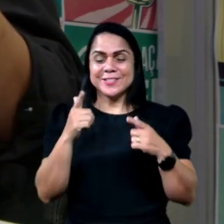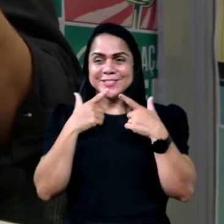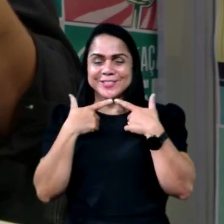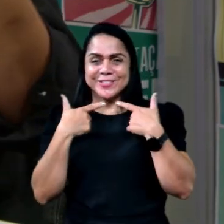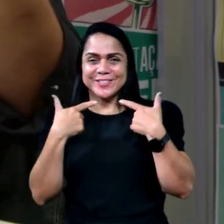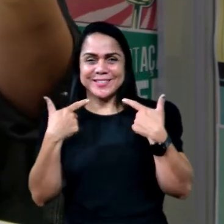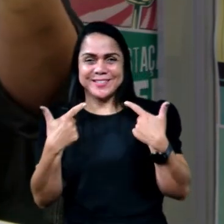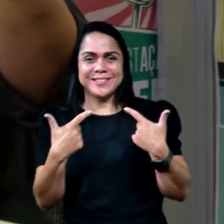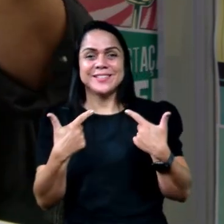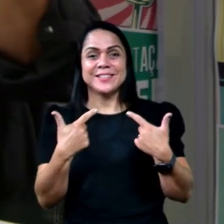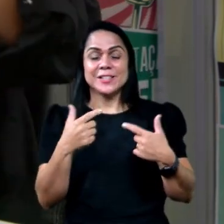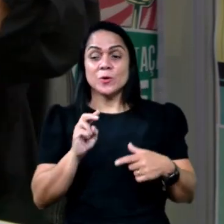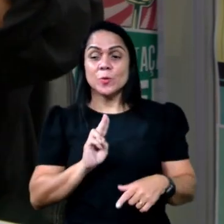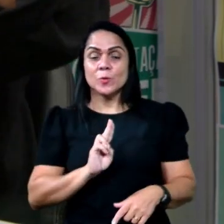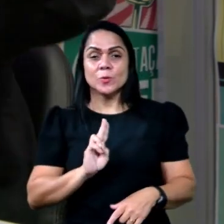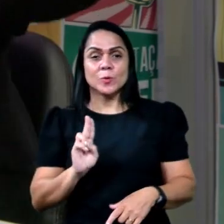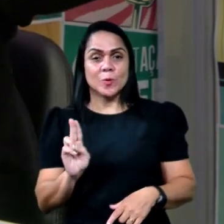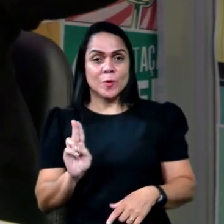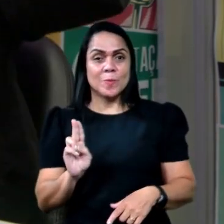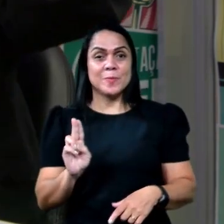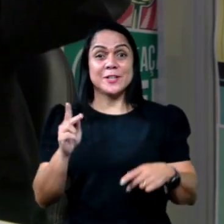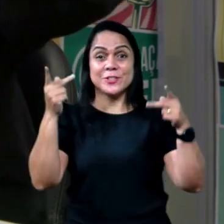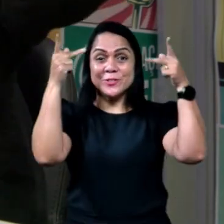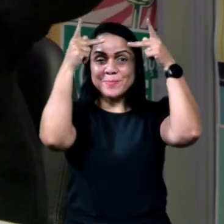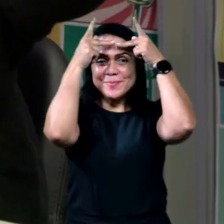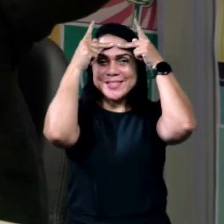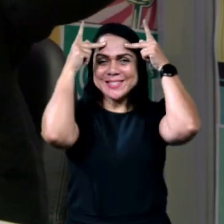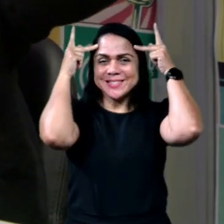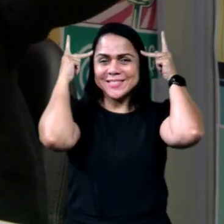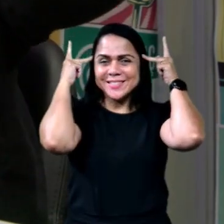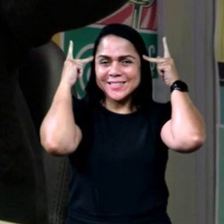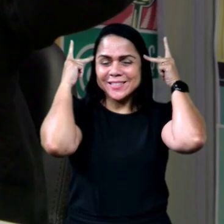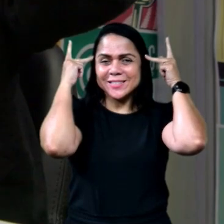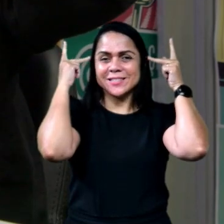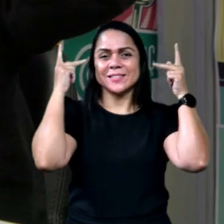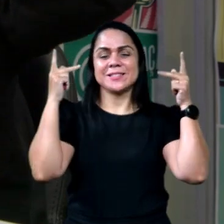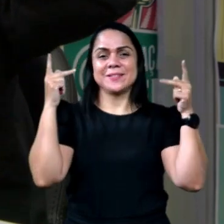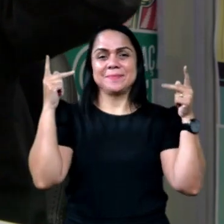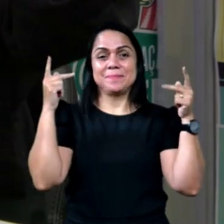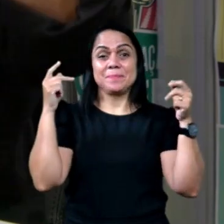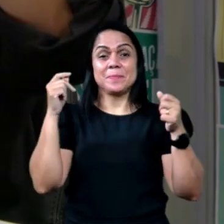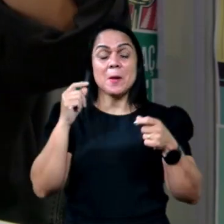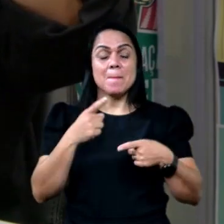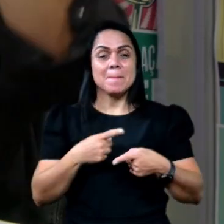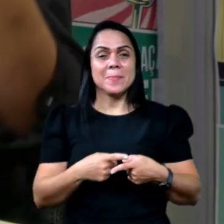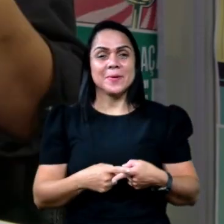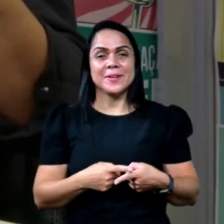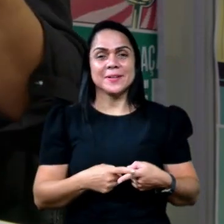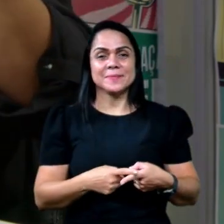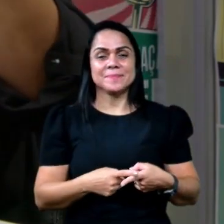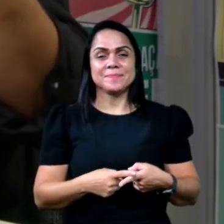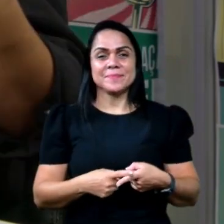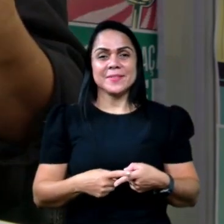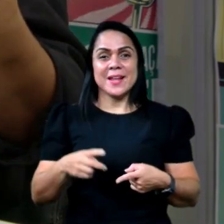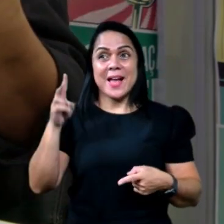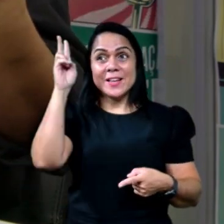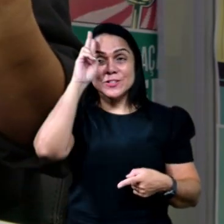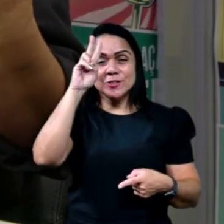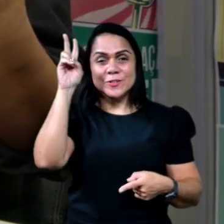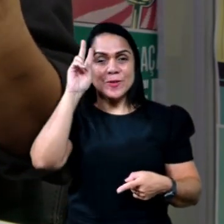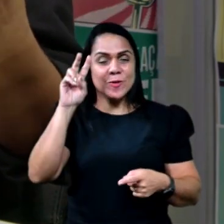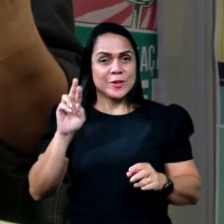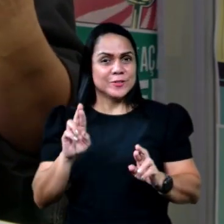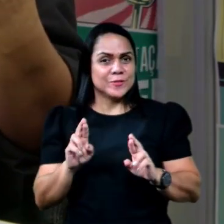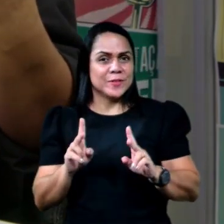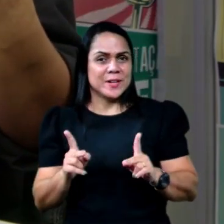princesa da Disney, para dizer assim, o quanto a história era apocalíptica quase, sabe? De fato, era uma princesa